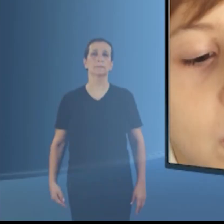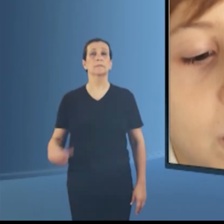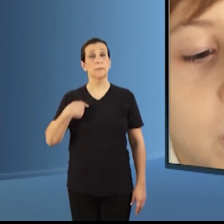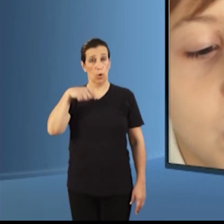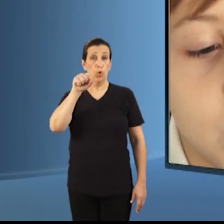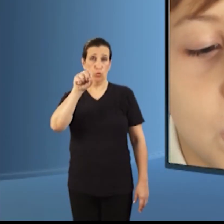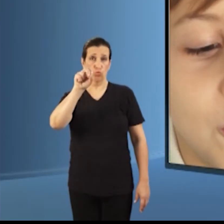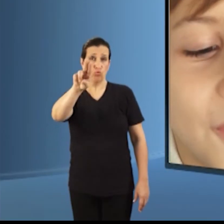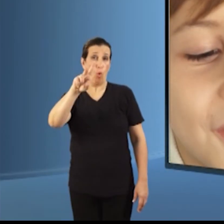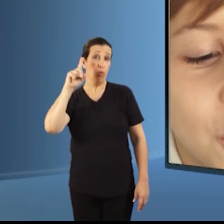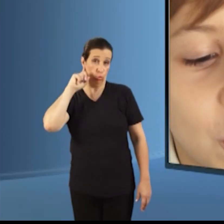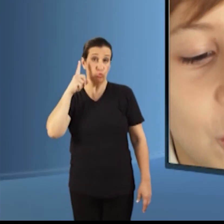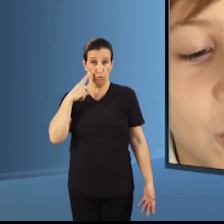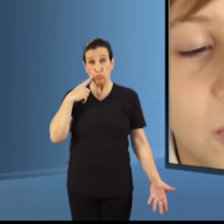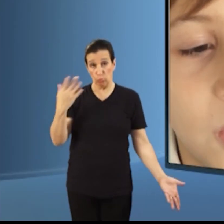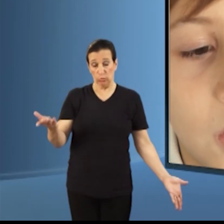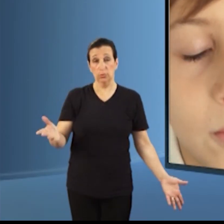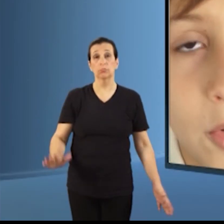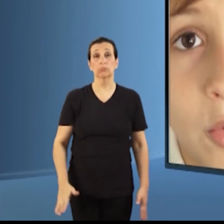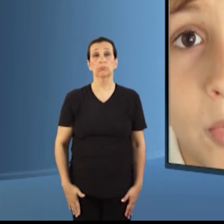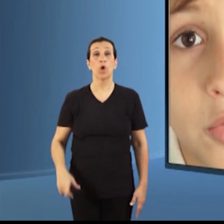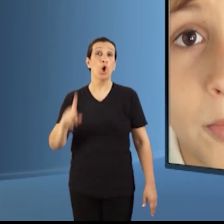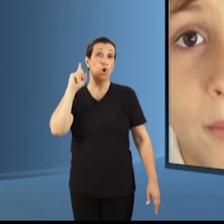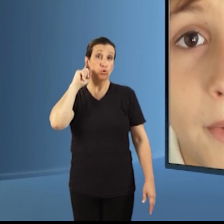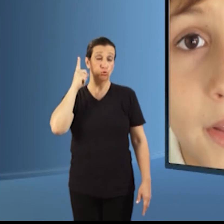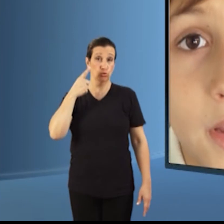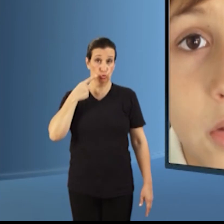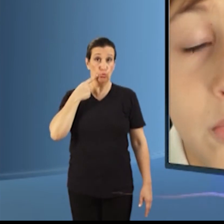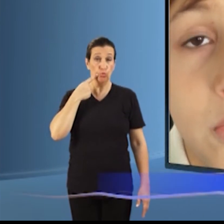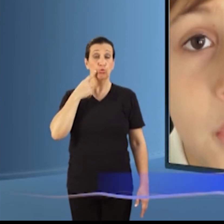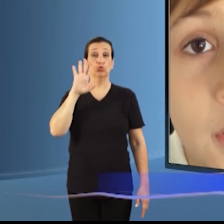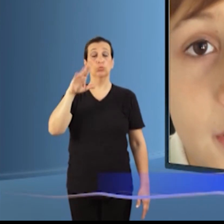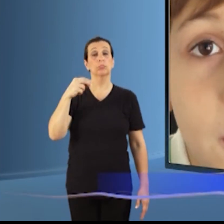respeitam. Eu sou surdo, né? Surdo, quando eu boto meu